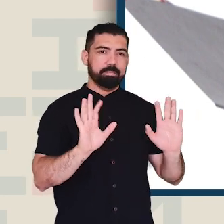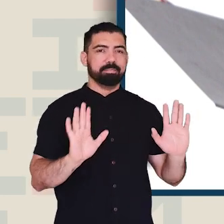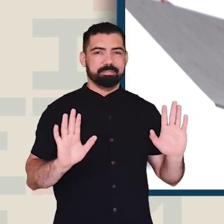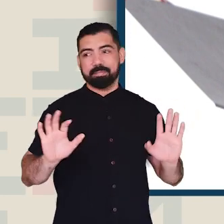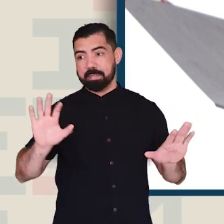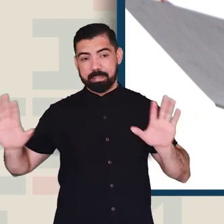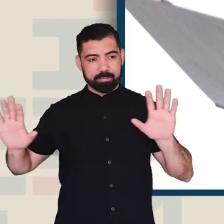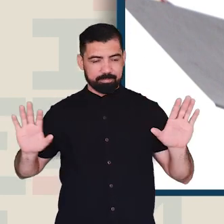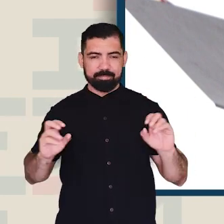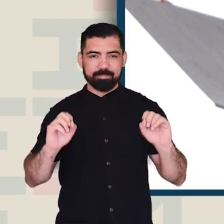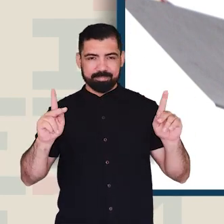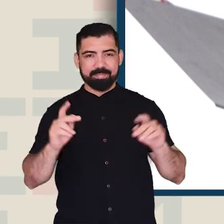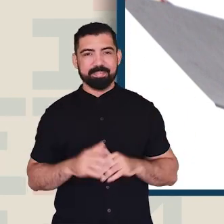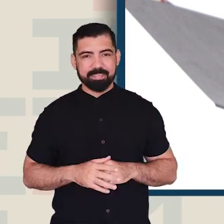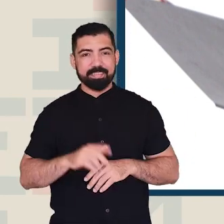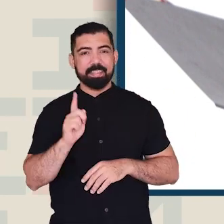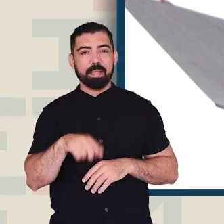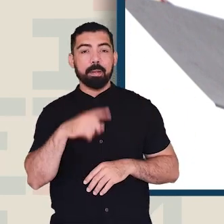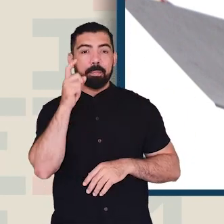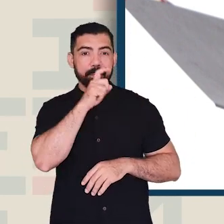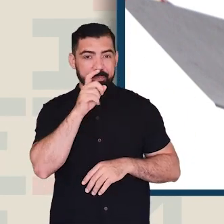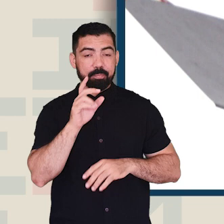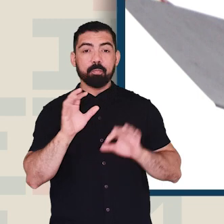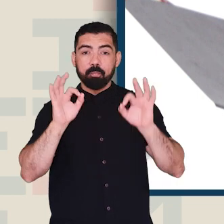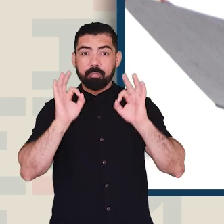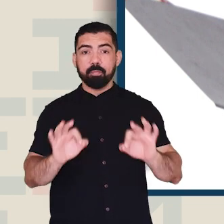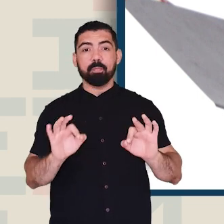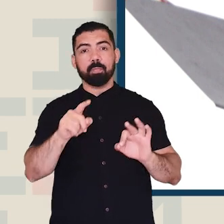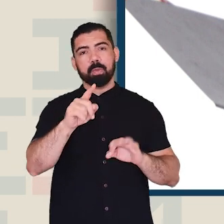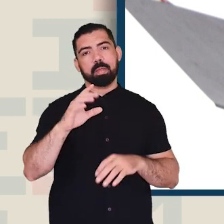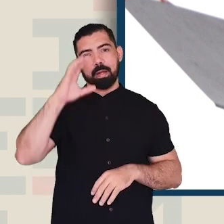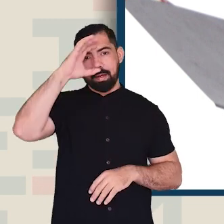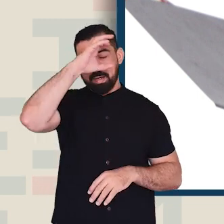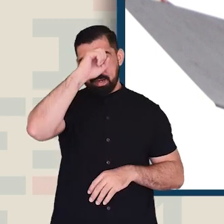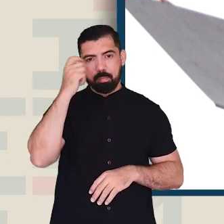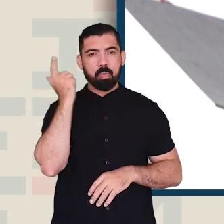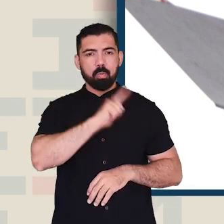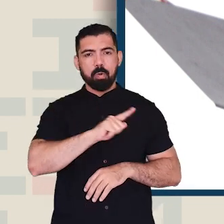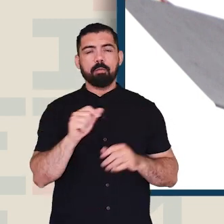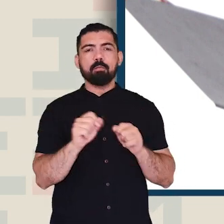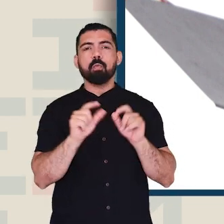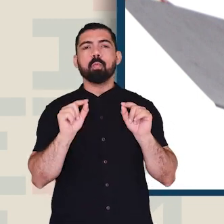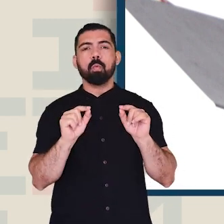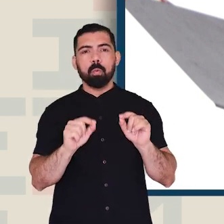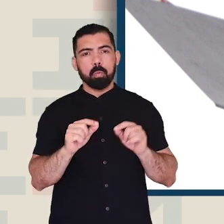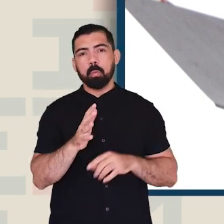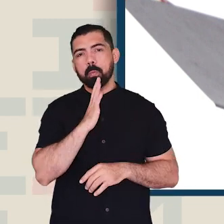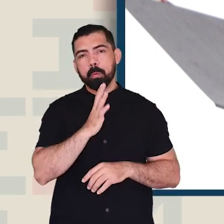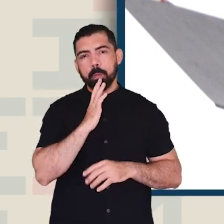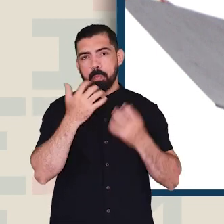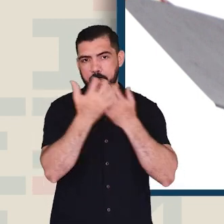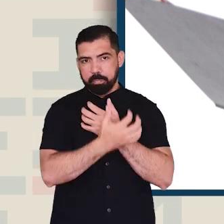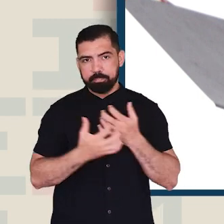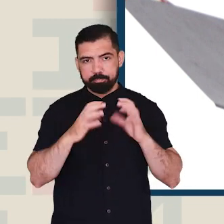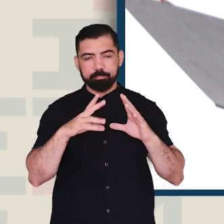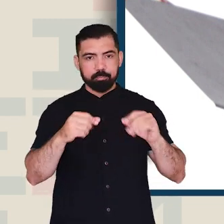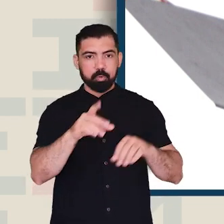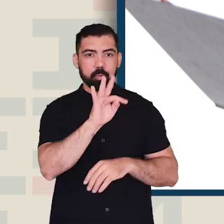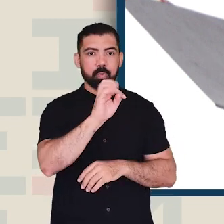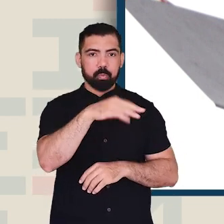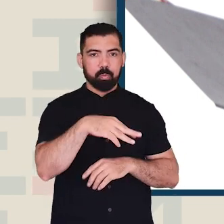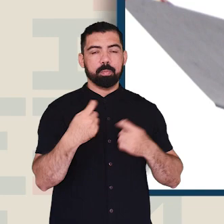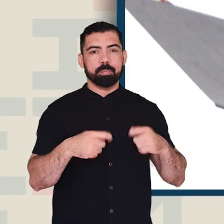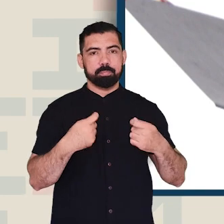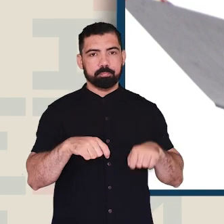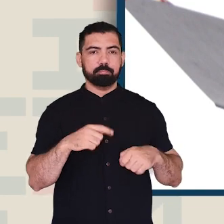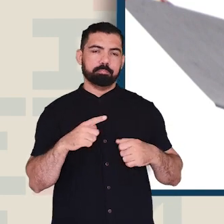Então, isso também é um mito, né? Então, o ideal é que você saiba pelo menos conhecer as músicas em todas as tonalidades.